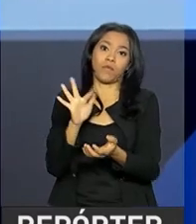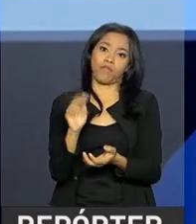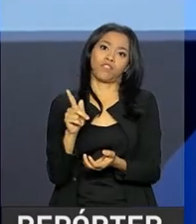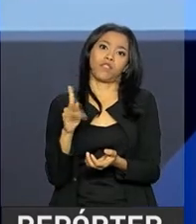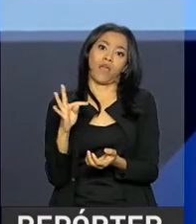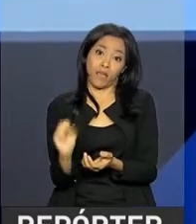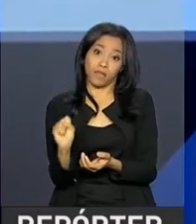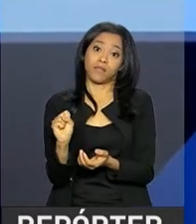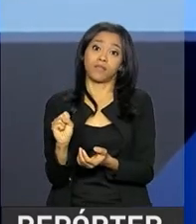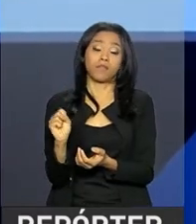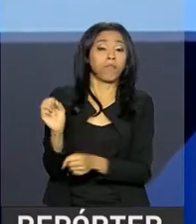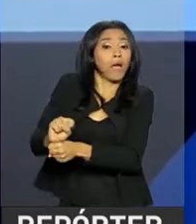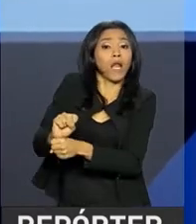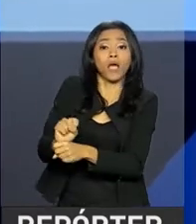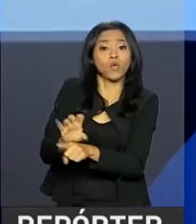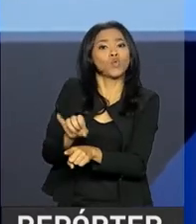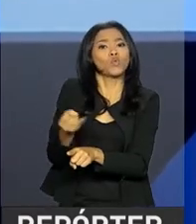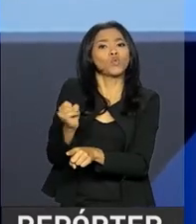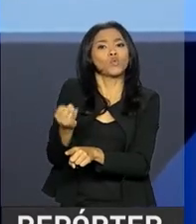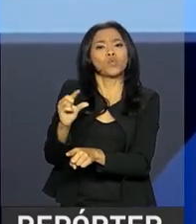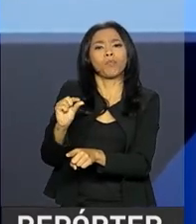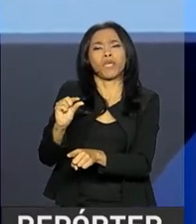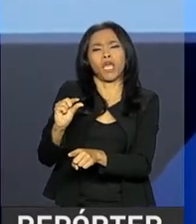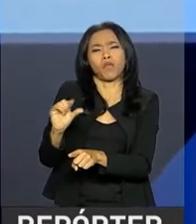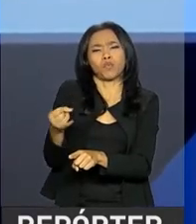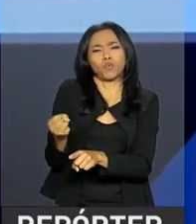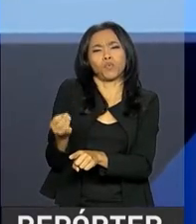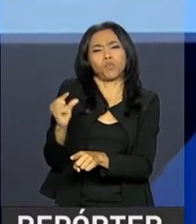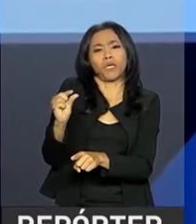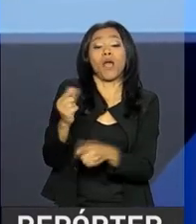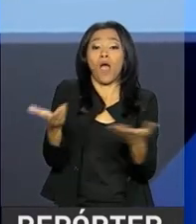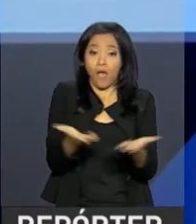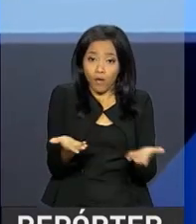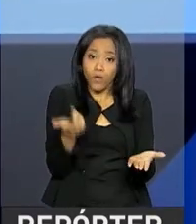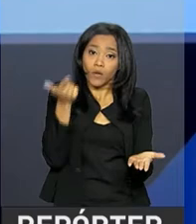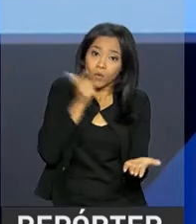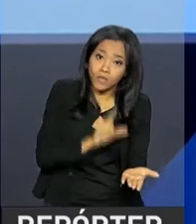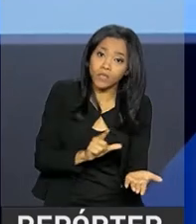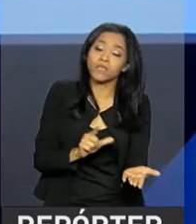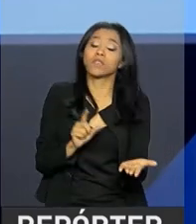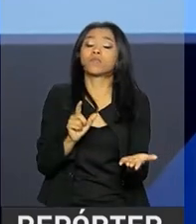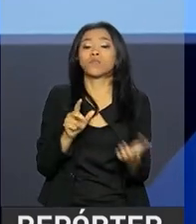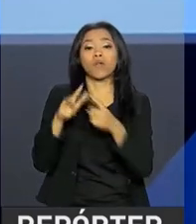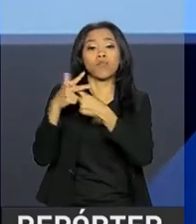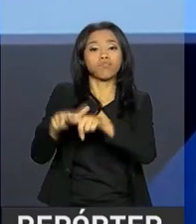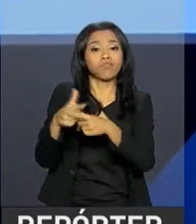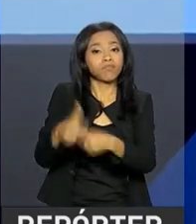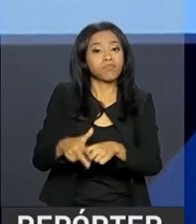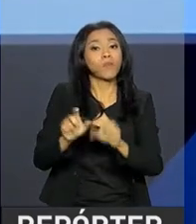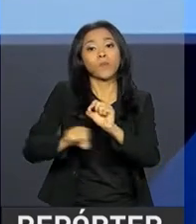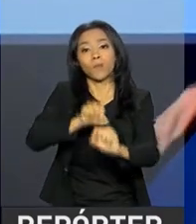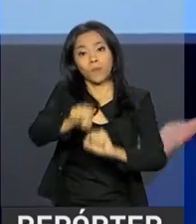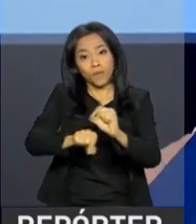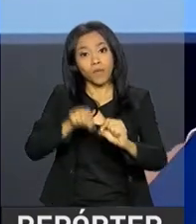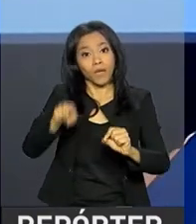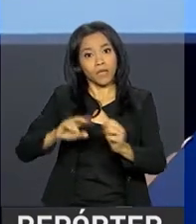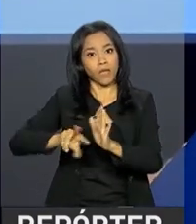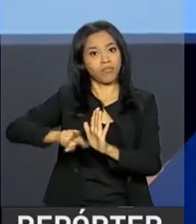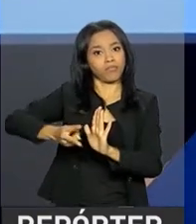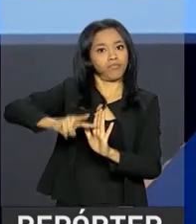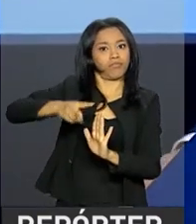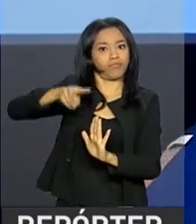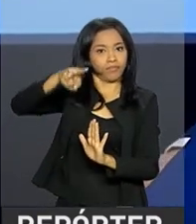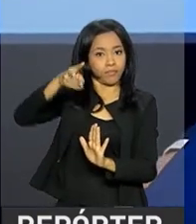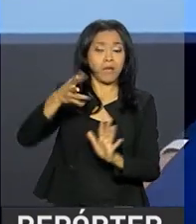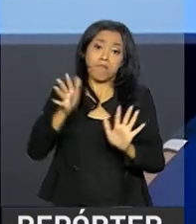ganhando juros pequenos, que depois agora nós reajustamos substancialmente para que tenha um rendimento maior.